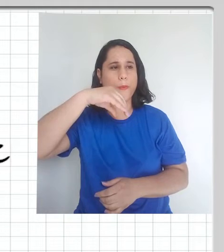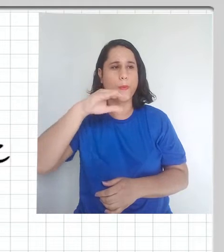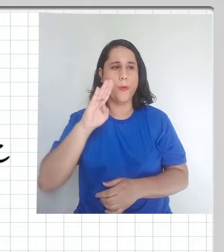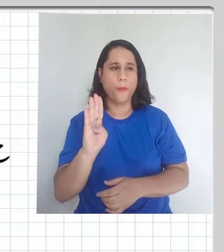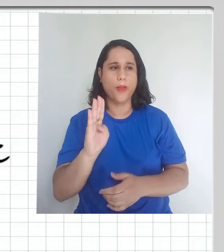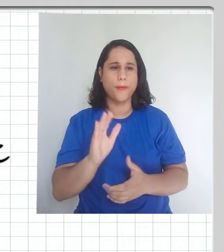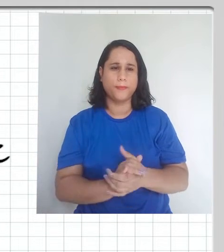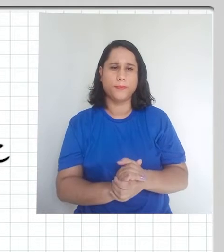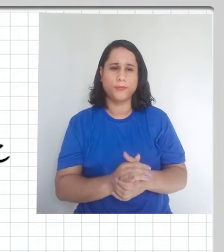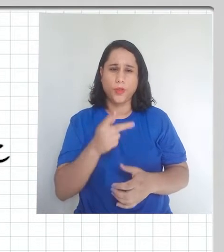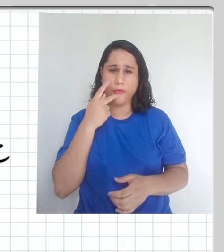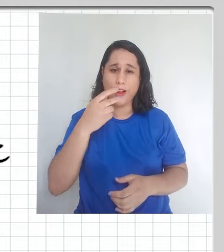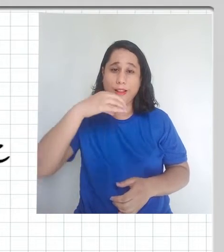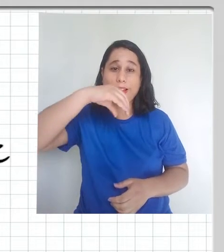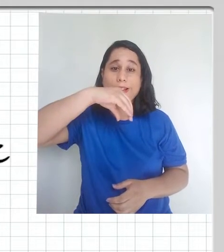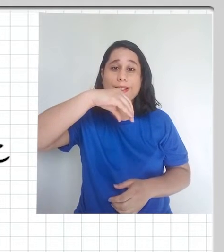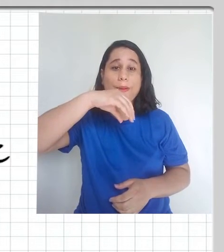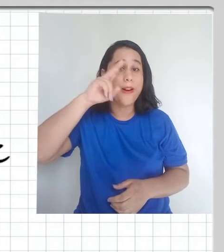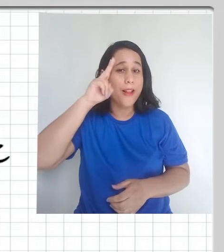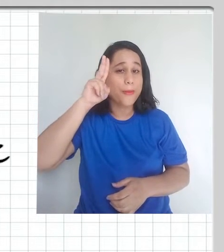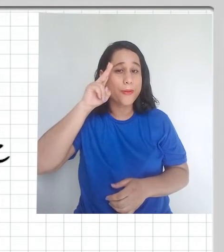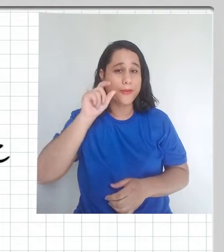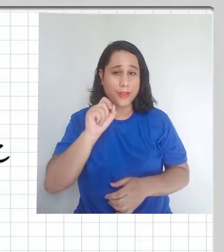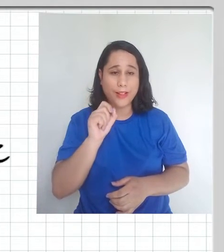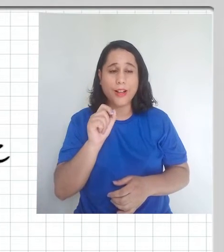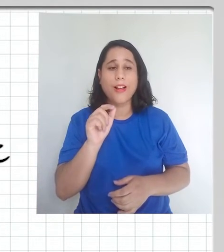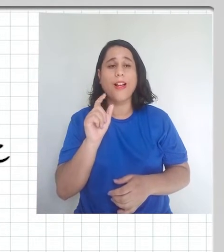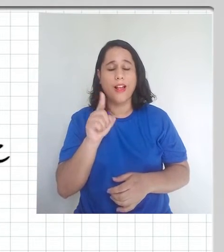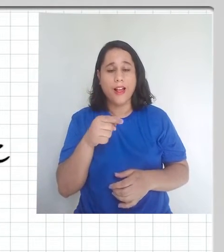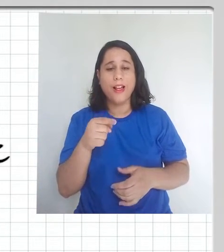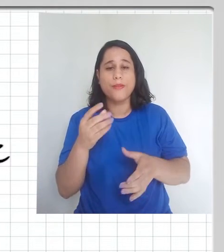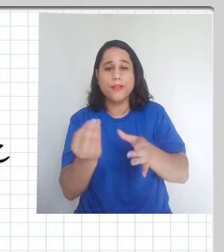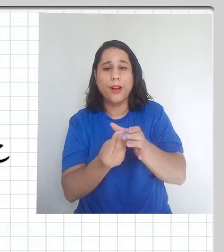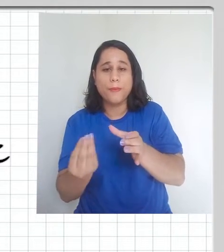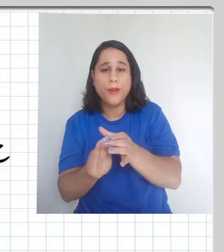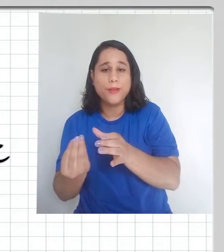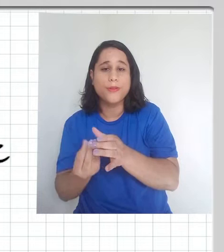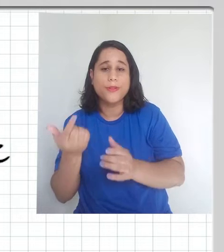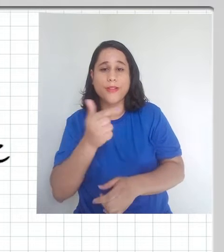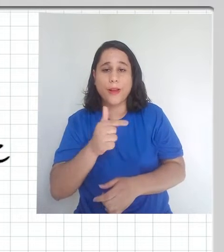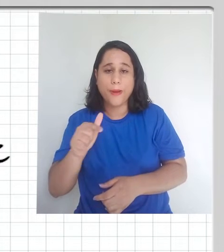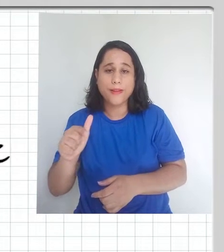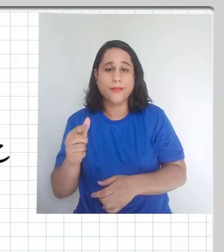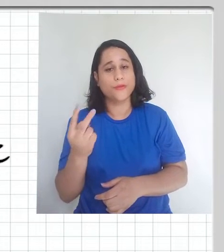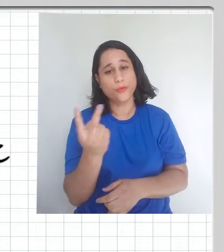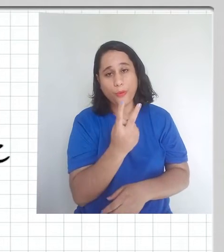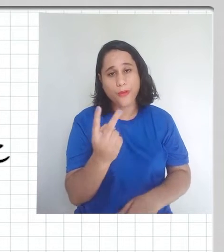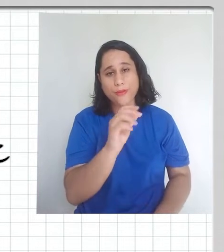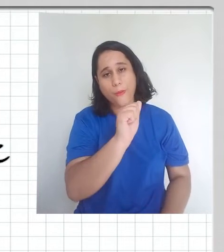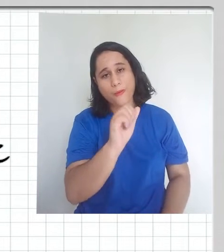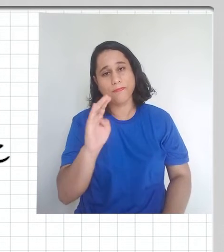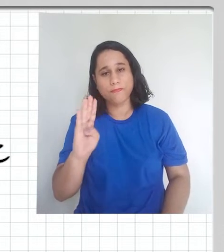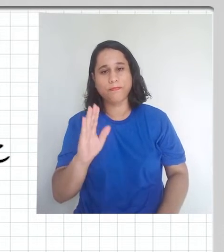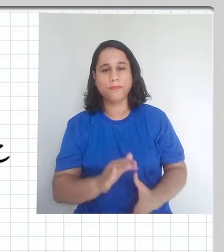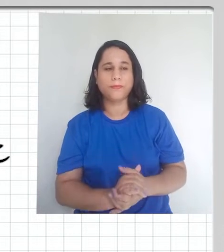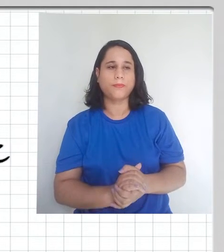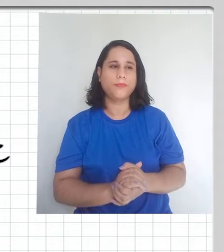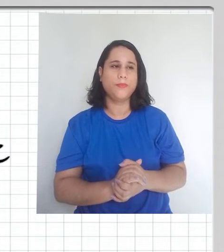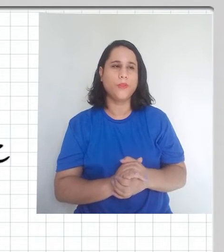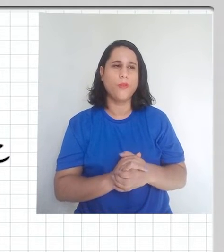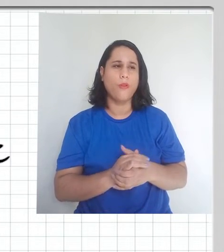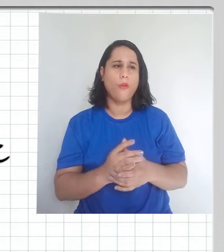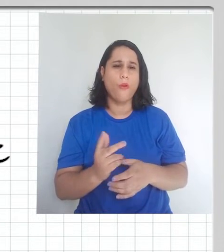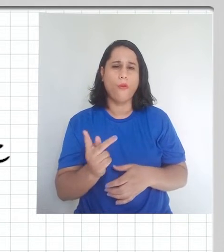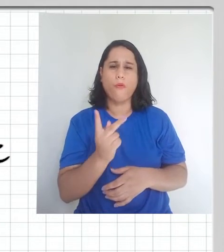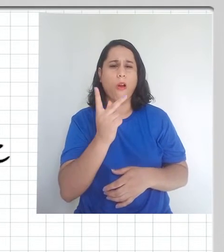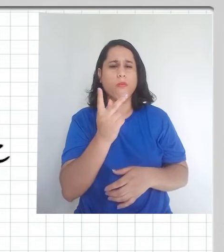em intersecção, é exatamente o quê? Todos os elementos que se repetem em A e B. Os valores de A são